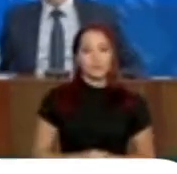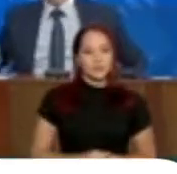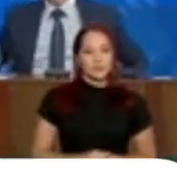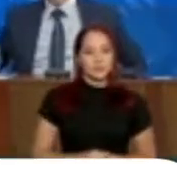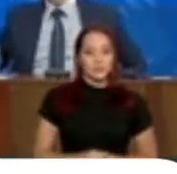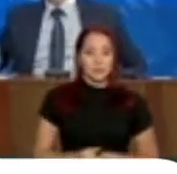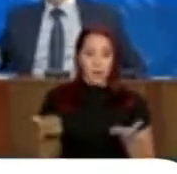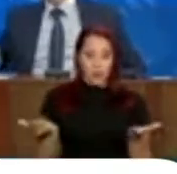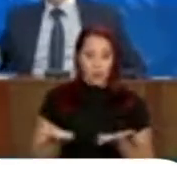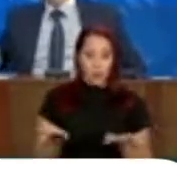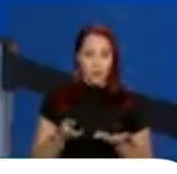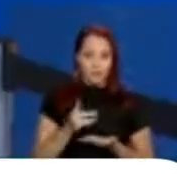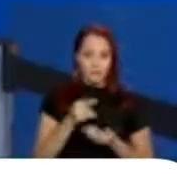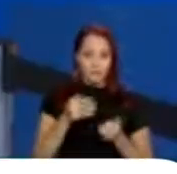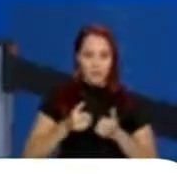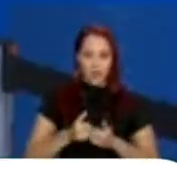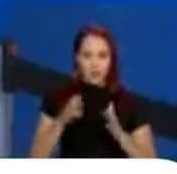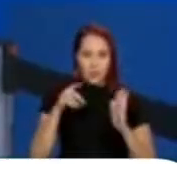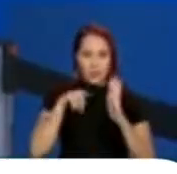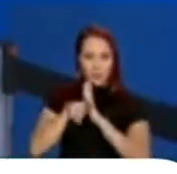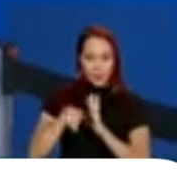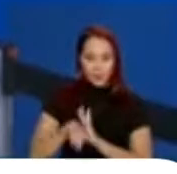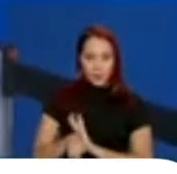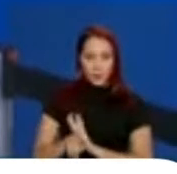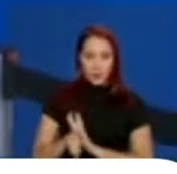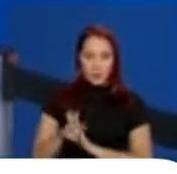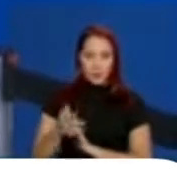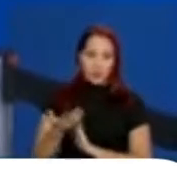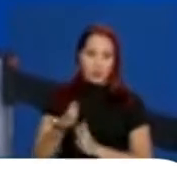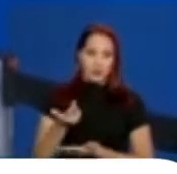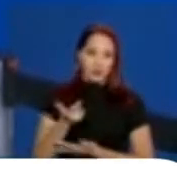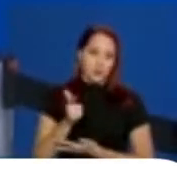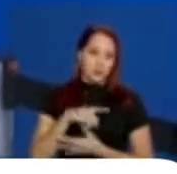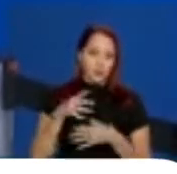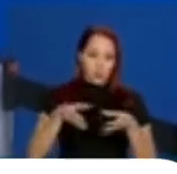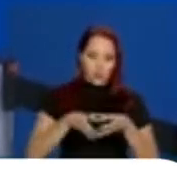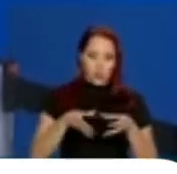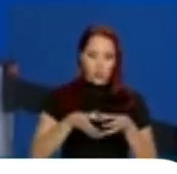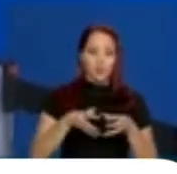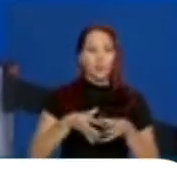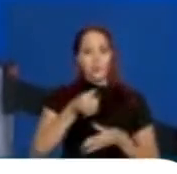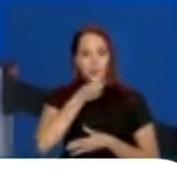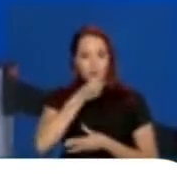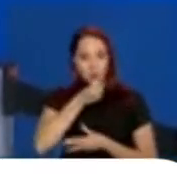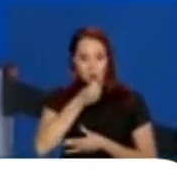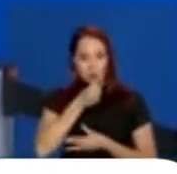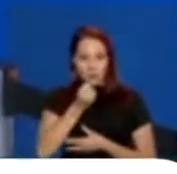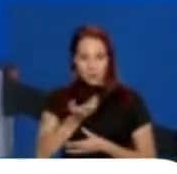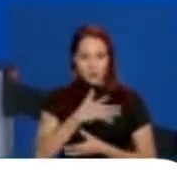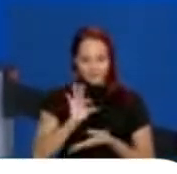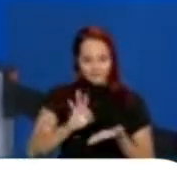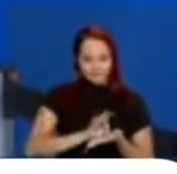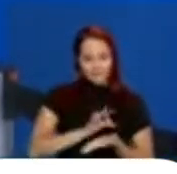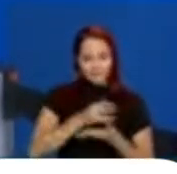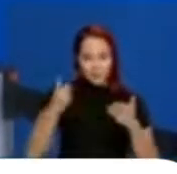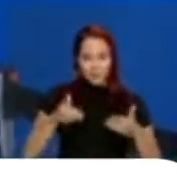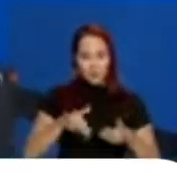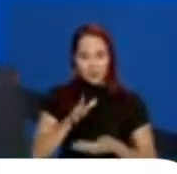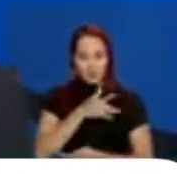Nós vamos agora para as perguntas enviadas pelo grupo de jornalistas, cadastrados no Ministério da